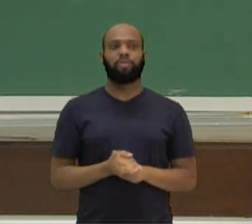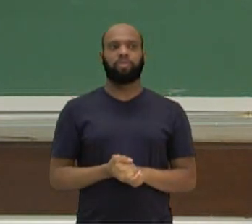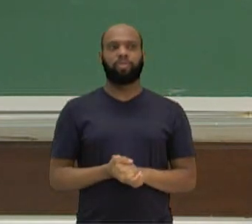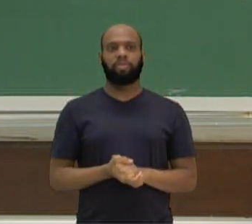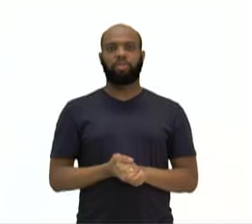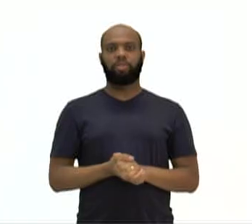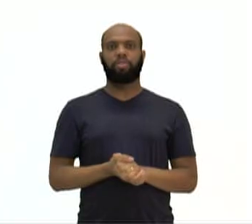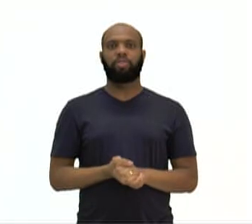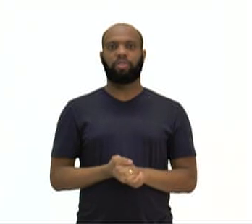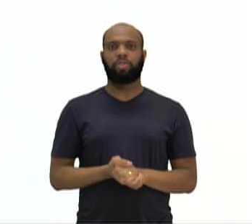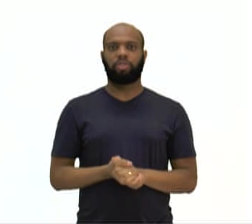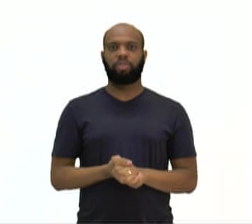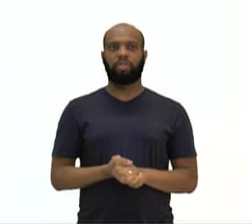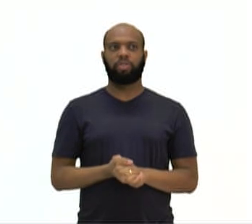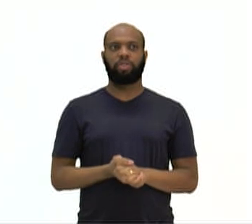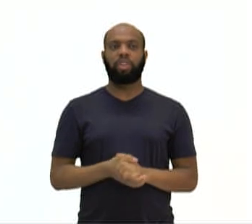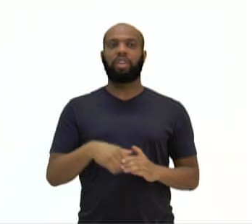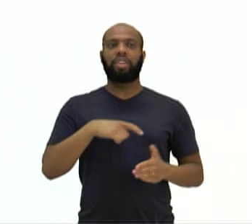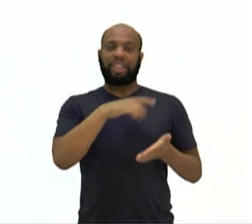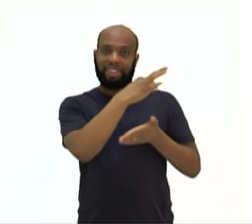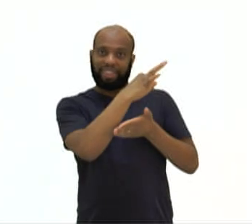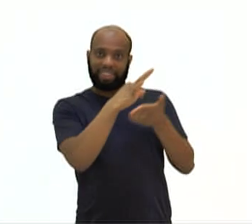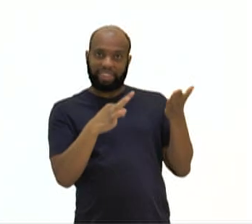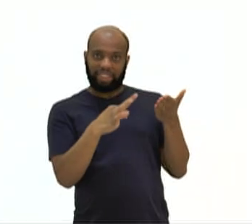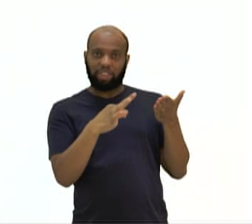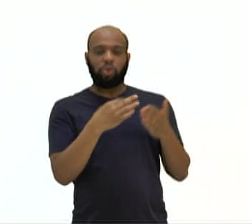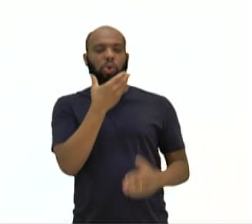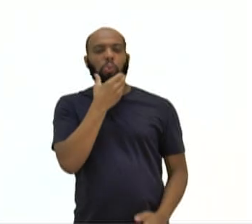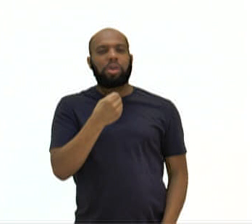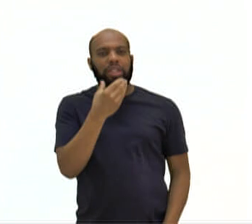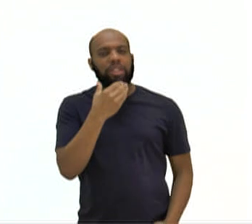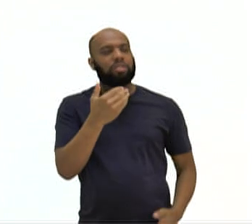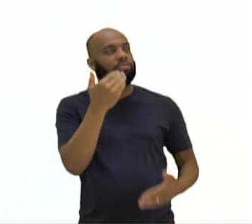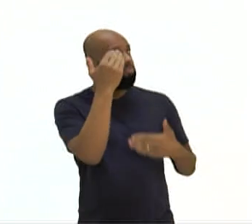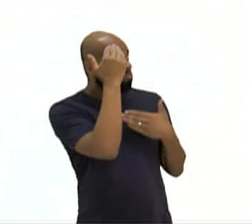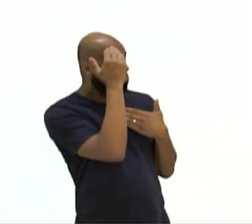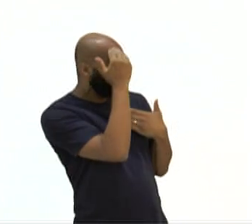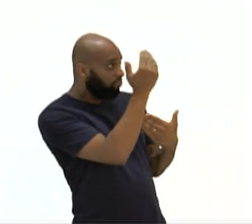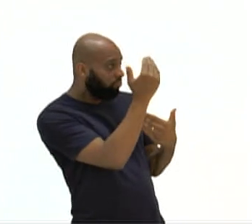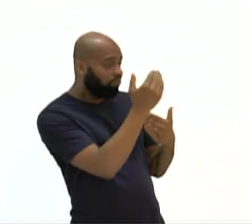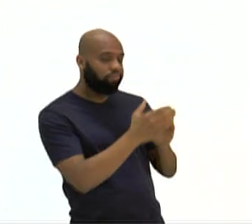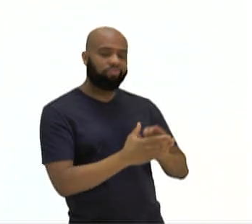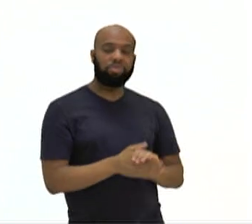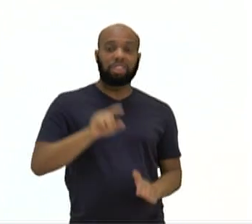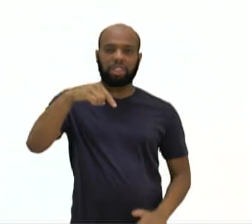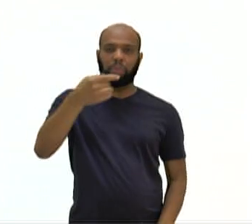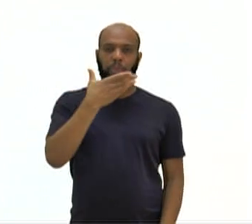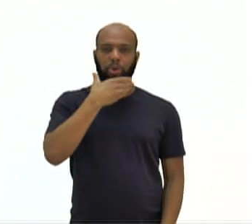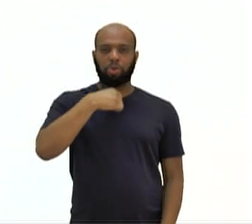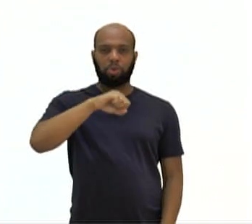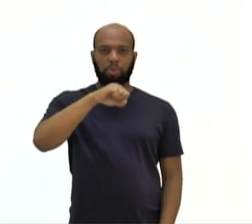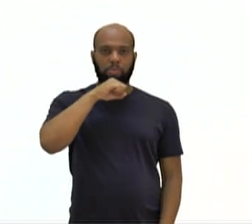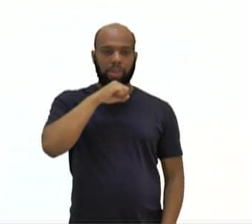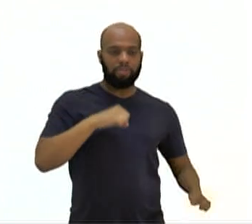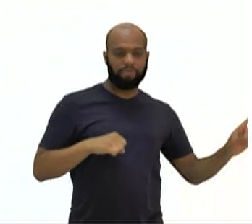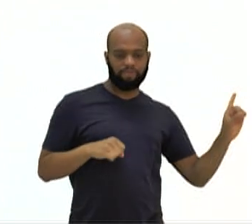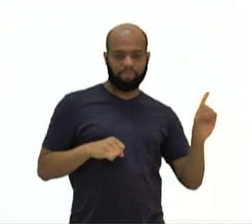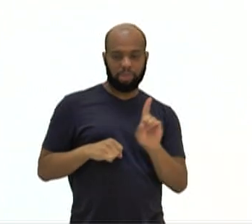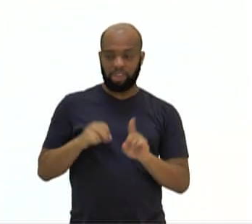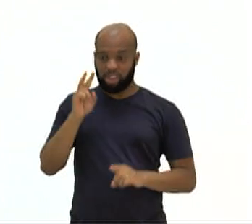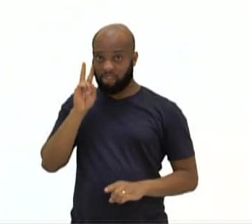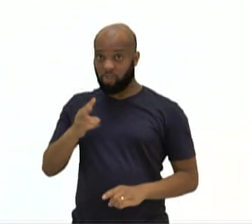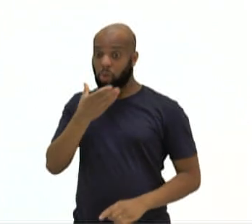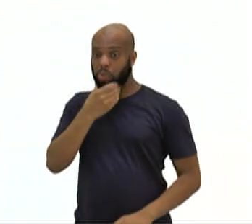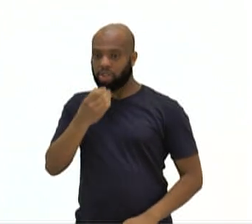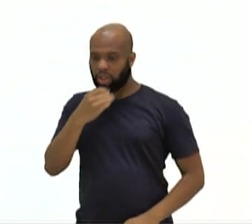fazer juntos. No trecho, o garoto agradeceu e dali a pouco o pai o encontrou na frente da TV com a